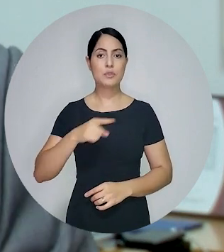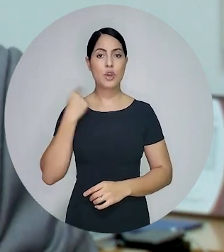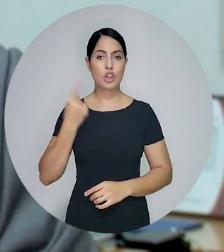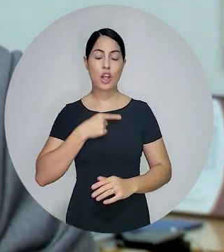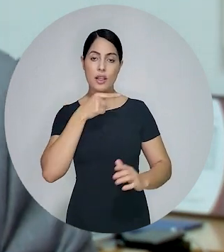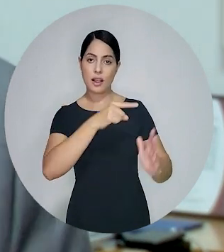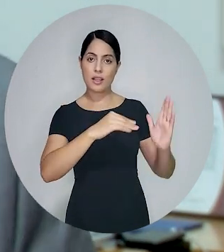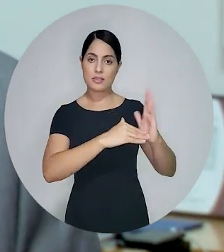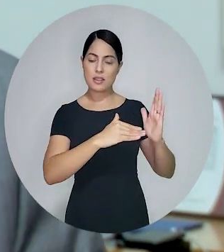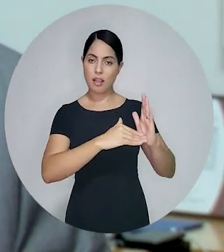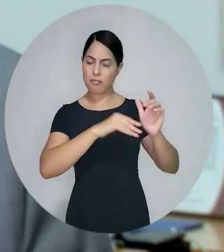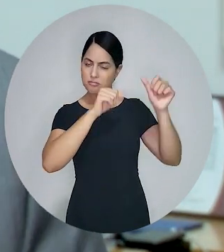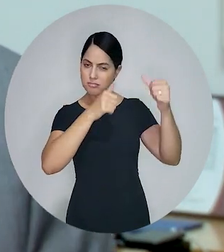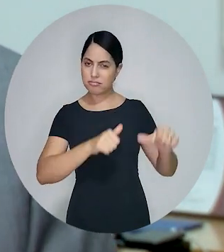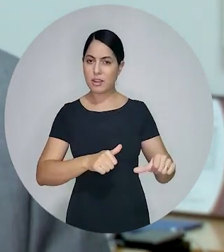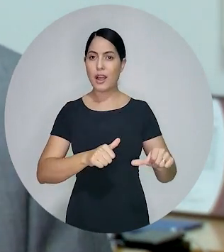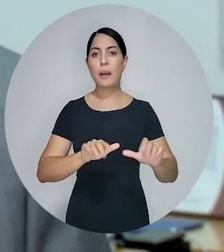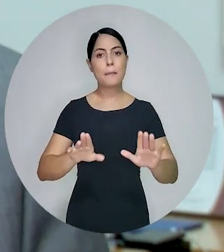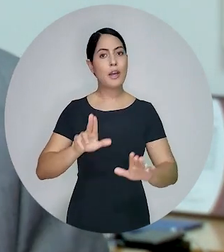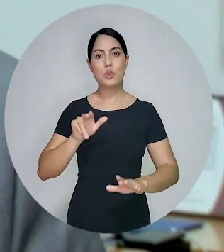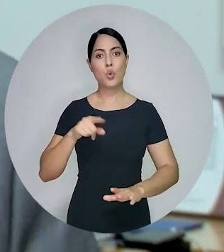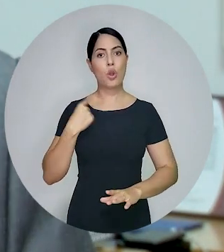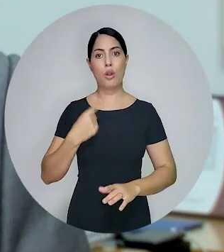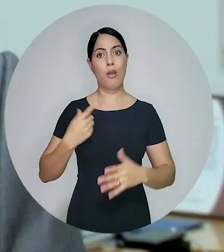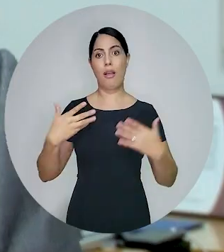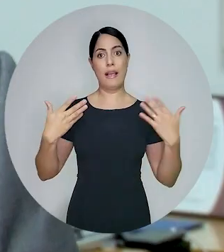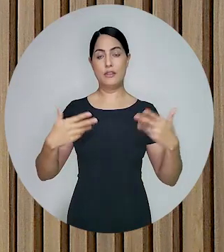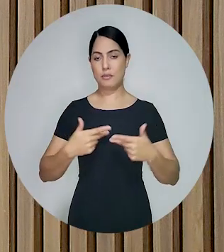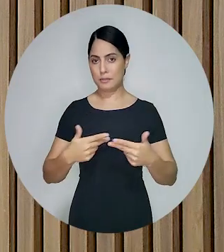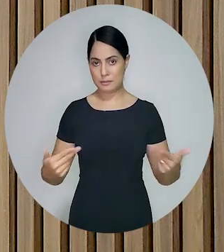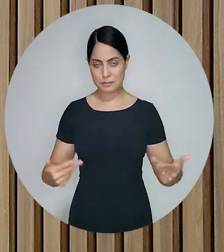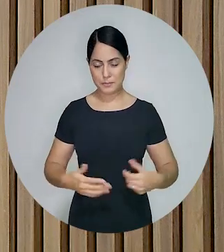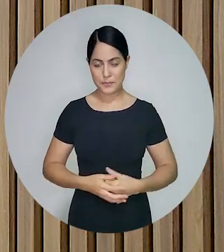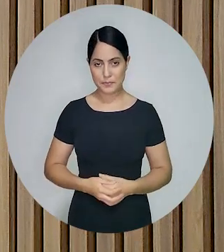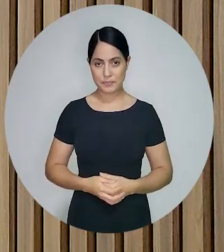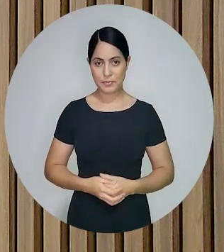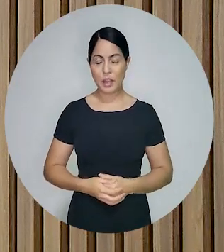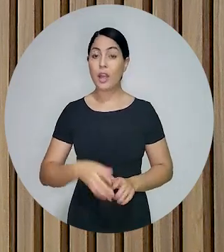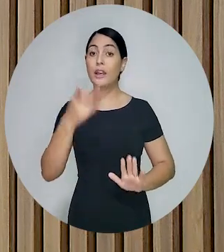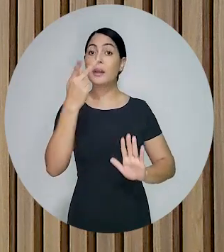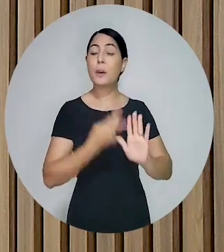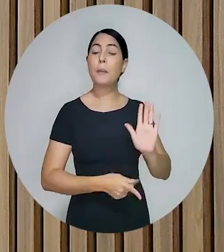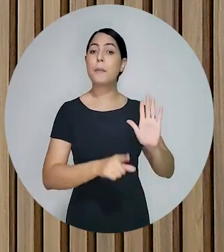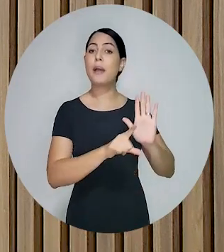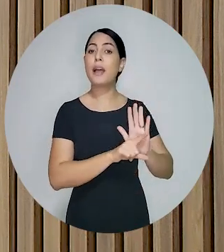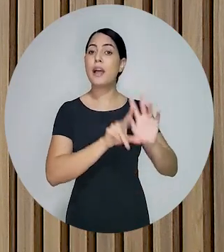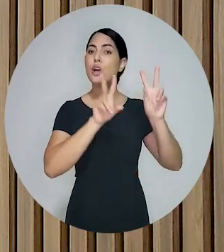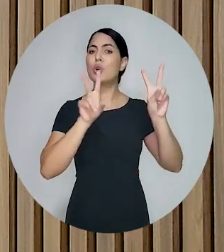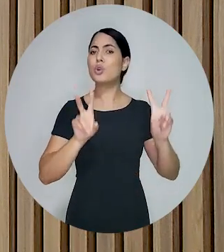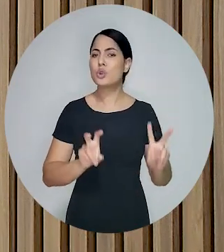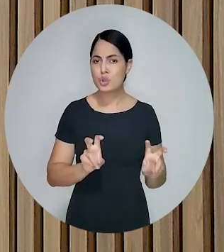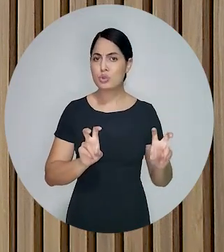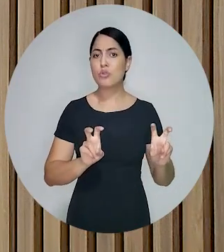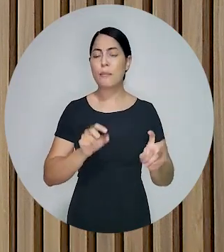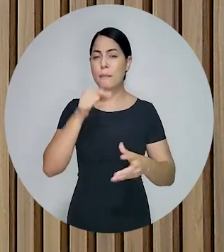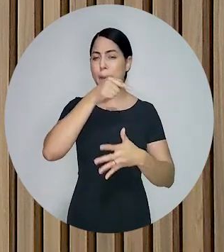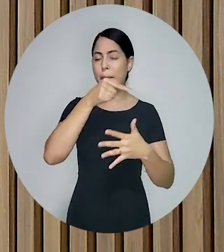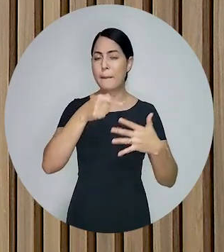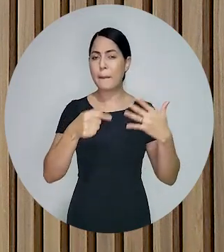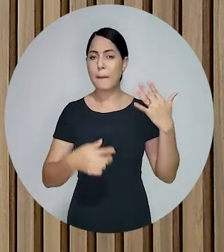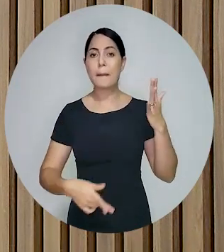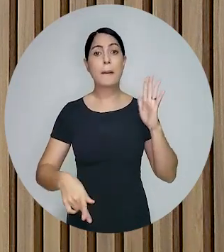Senado, seguiremos atentos, vigilantes, mas muito otimistas. O PL dispõe sobre diversos aspectos da